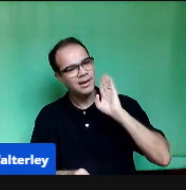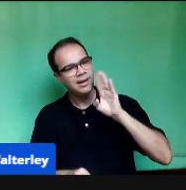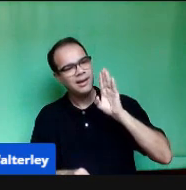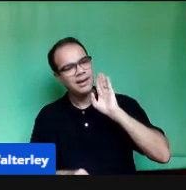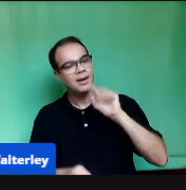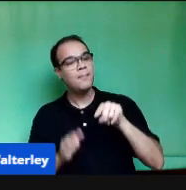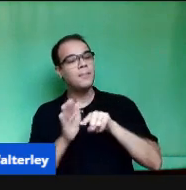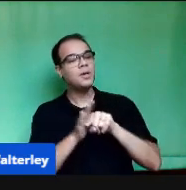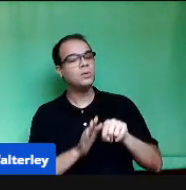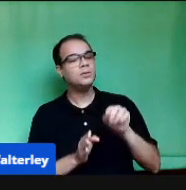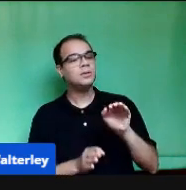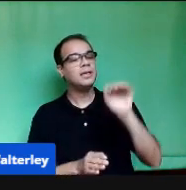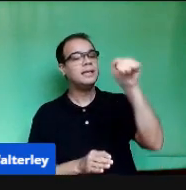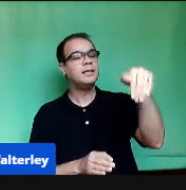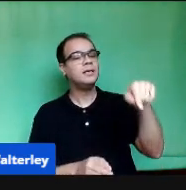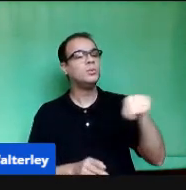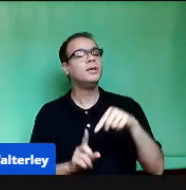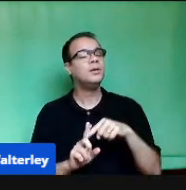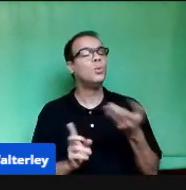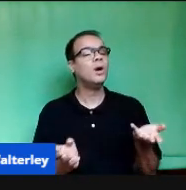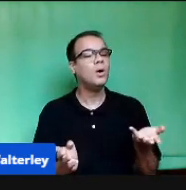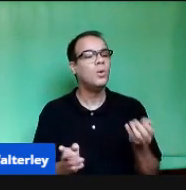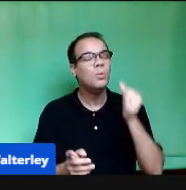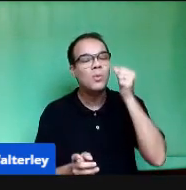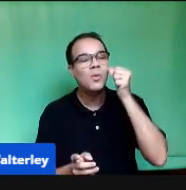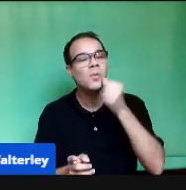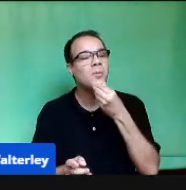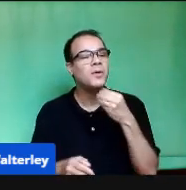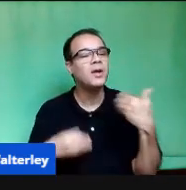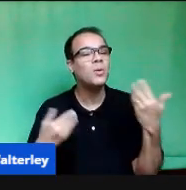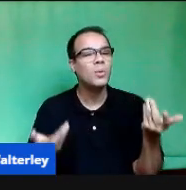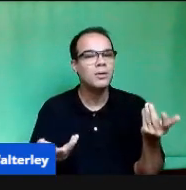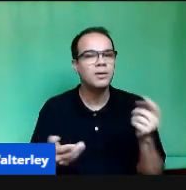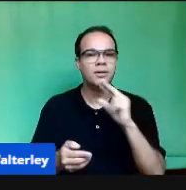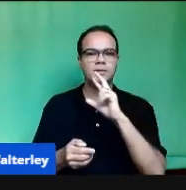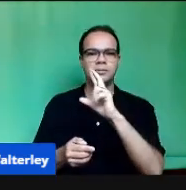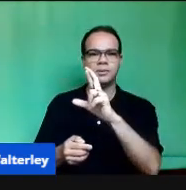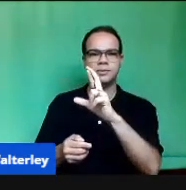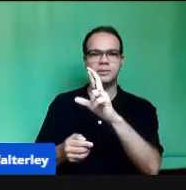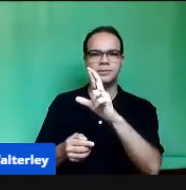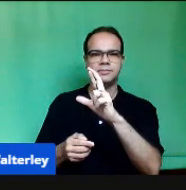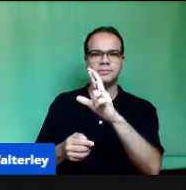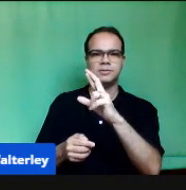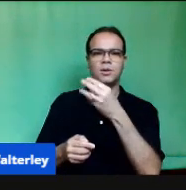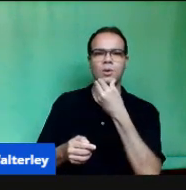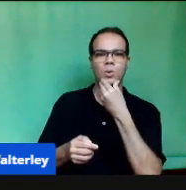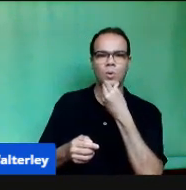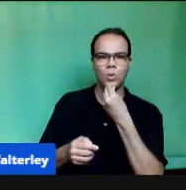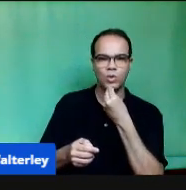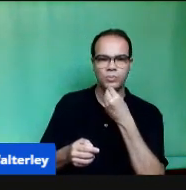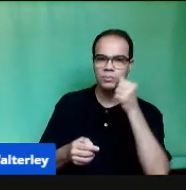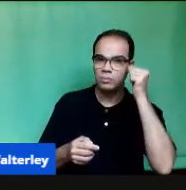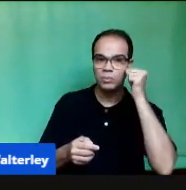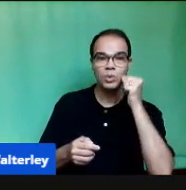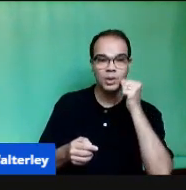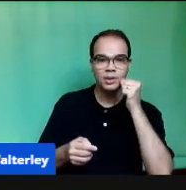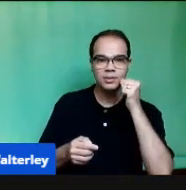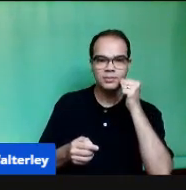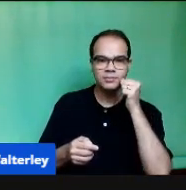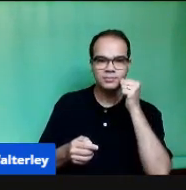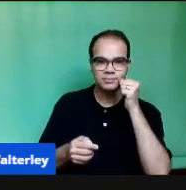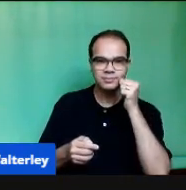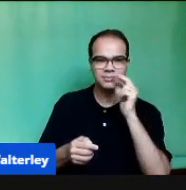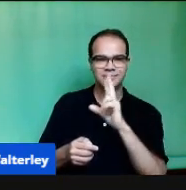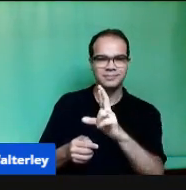a resposta, normalmente, dessa pessoa é menino ou menina. Não há problema responder isso, mas vejam,